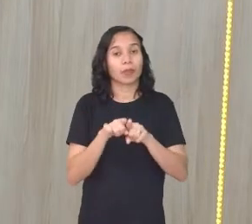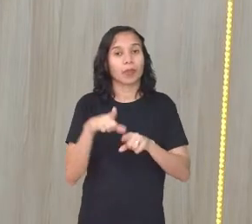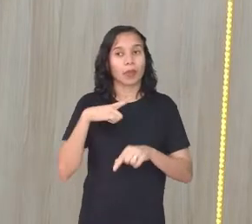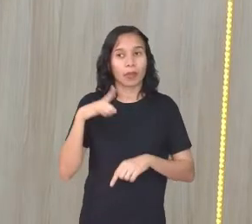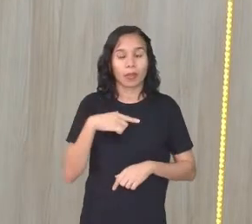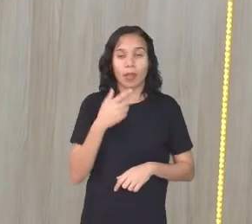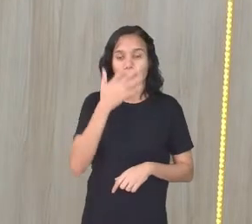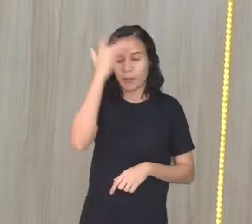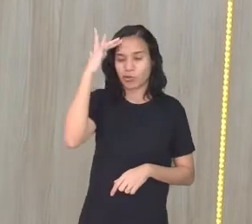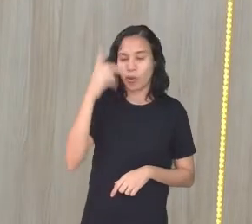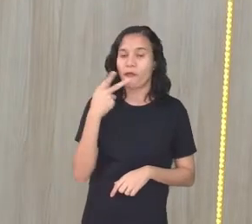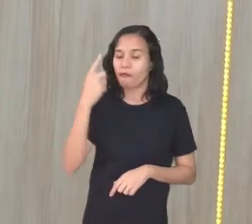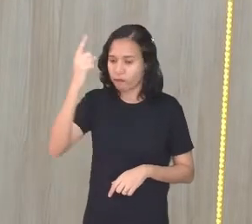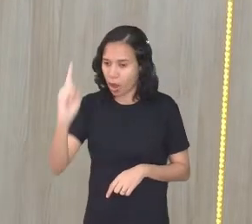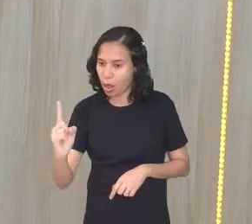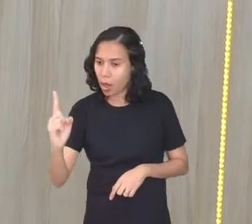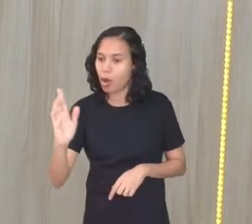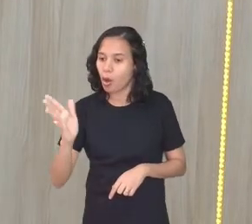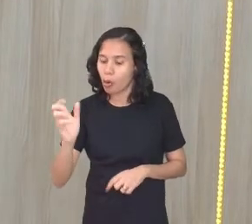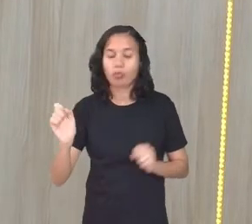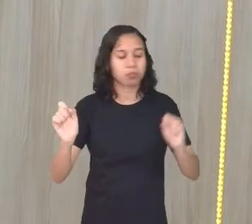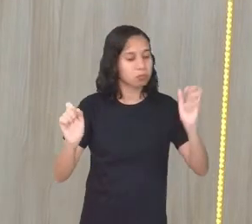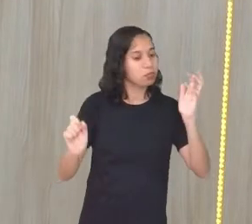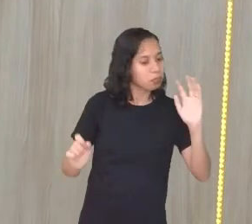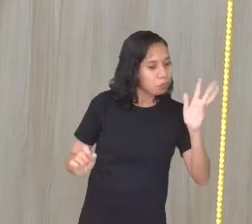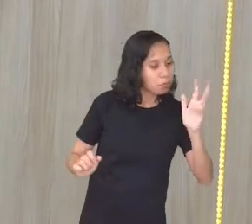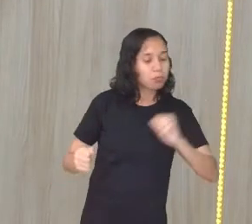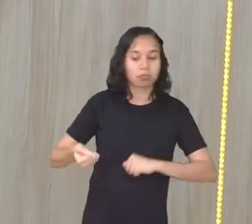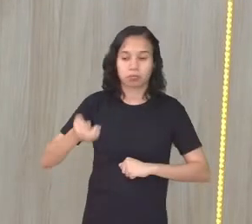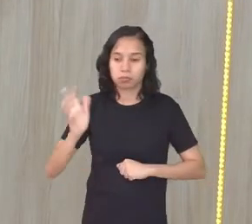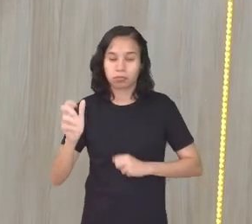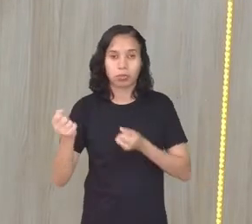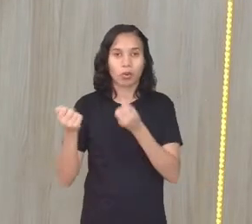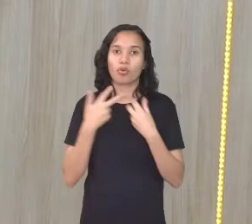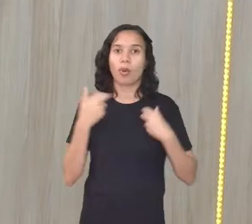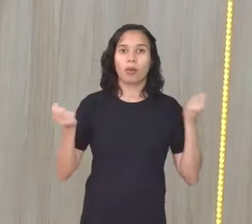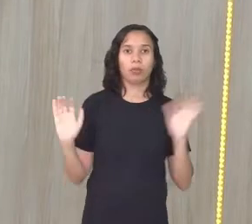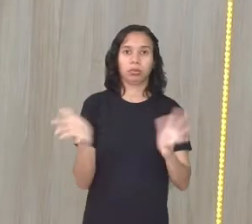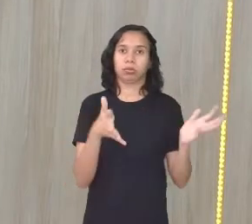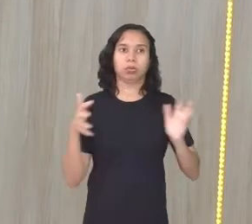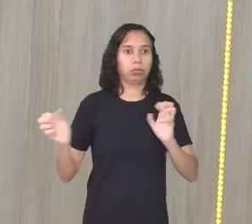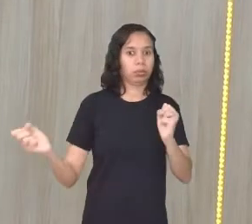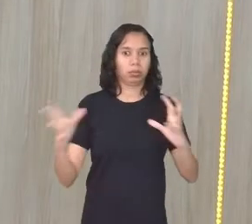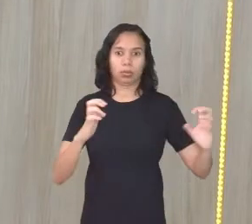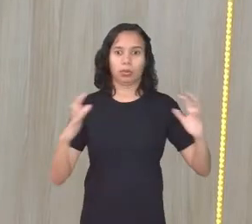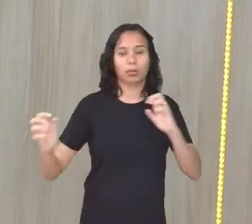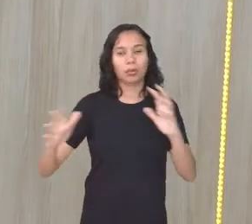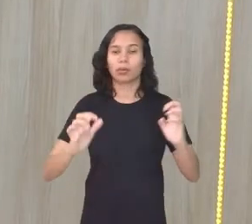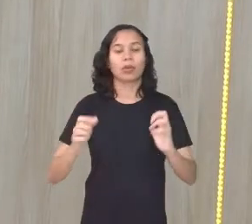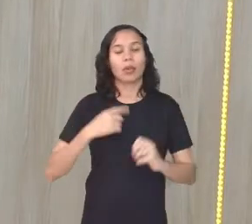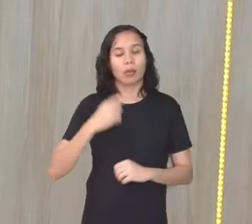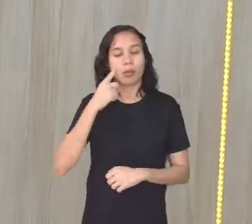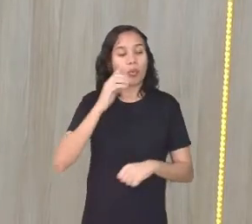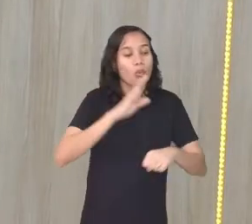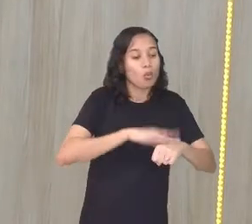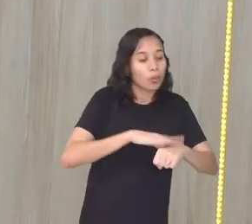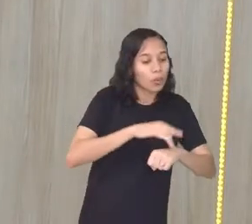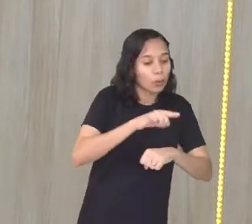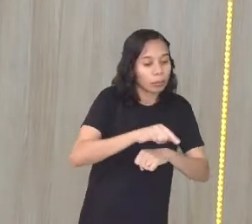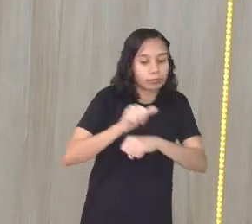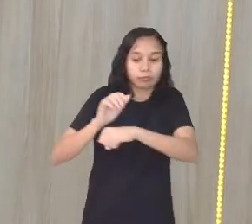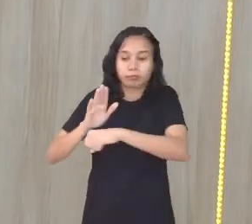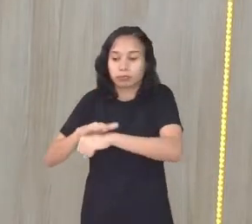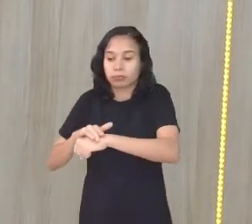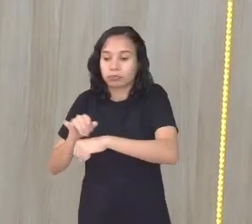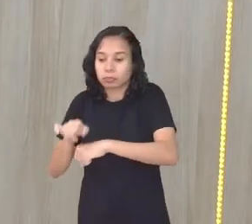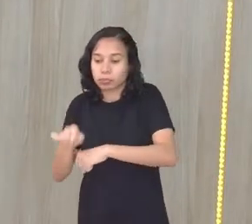de fala a se respeitar. Então, o mediador vai dizer o tempo de cada um,